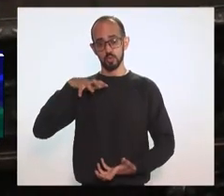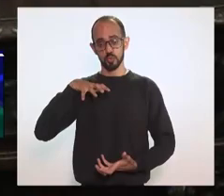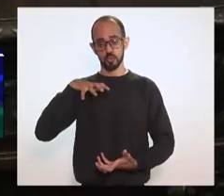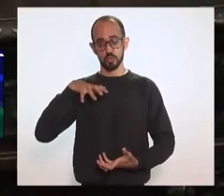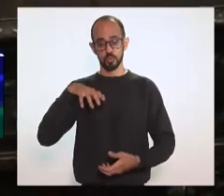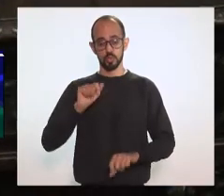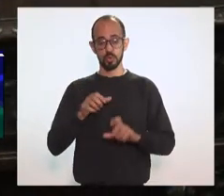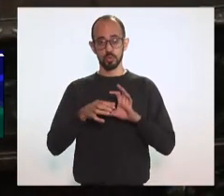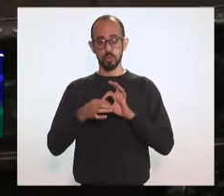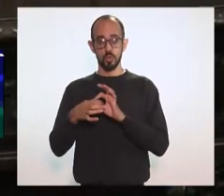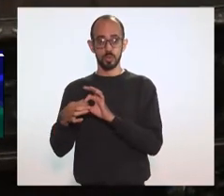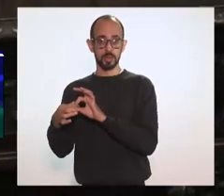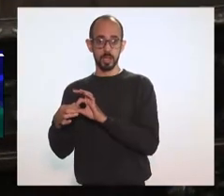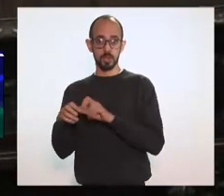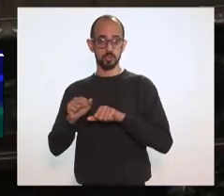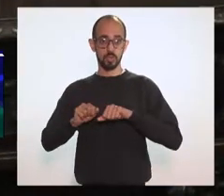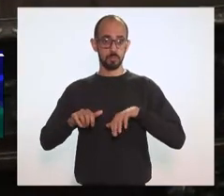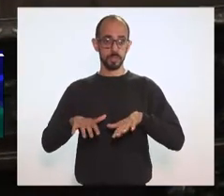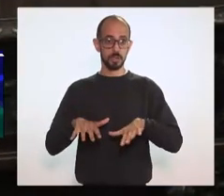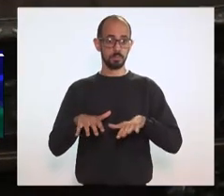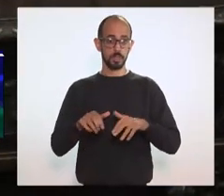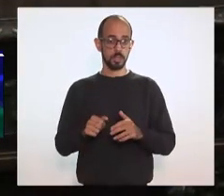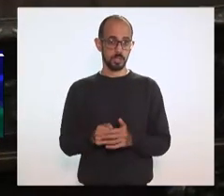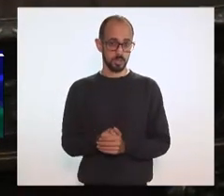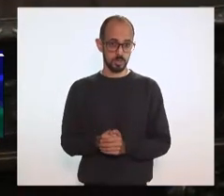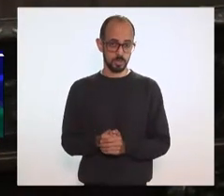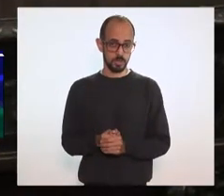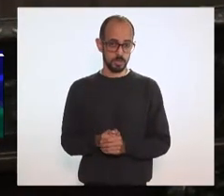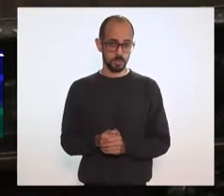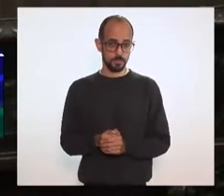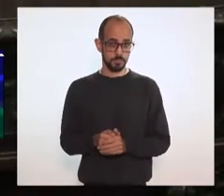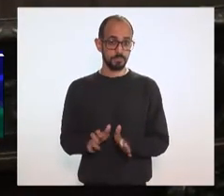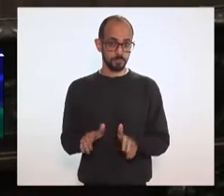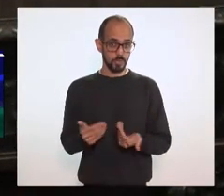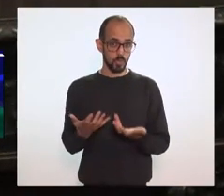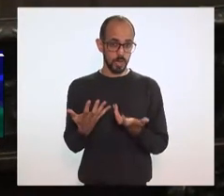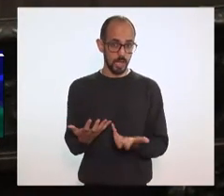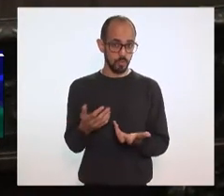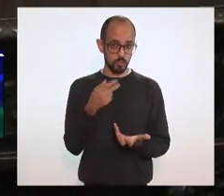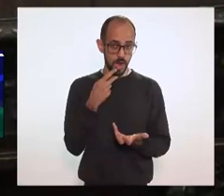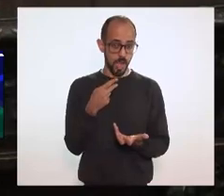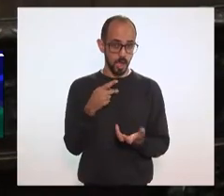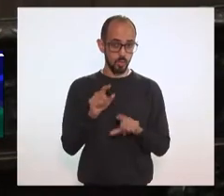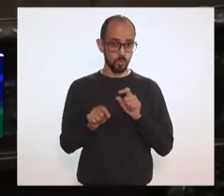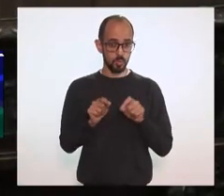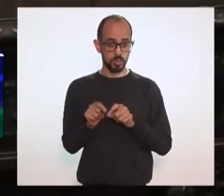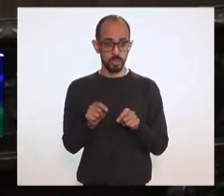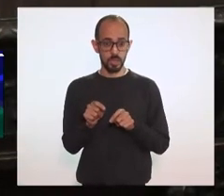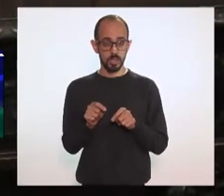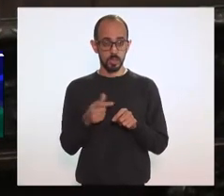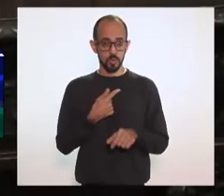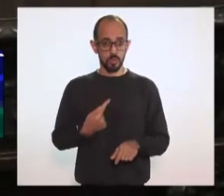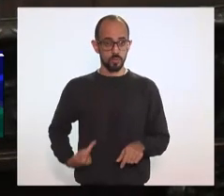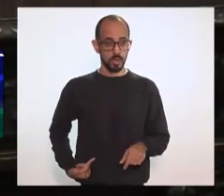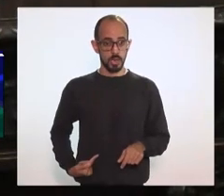Renata, segmento de alto risco. Então eu quero aqui dizer que o governador Cláudio Castro, para concluir,